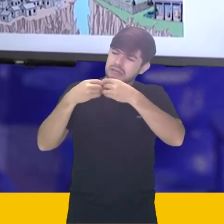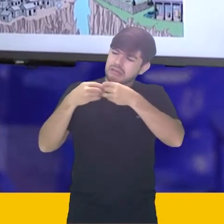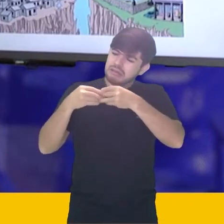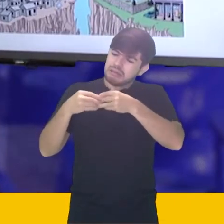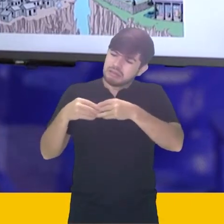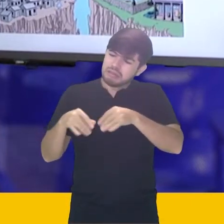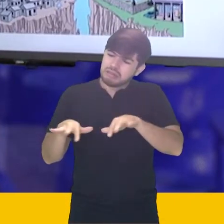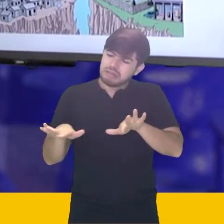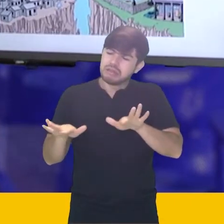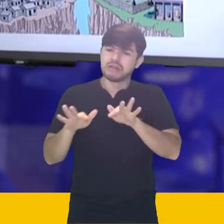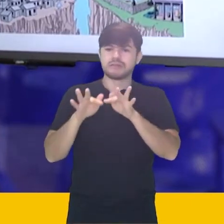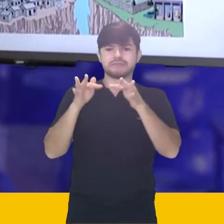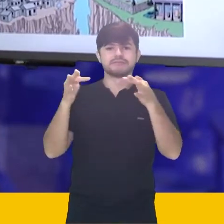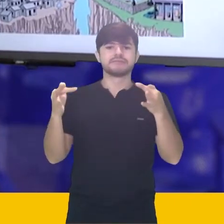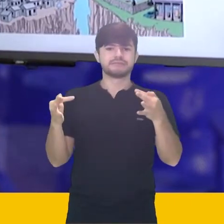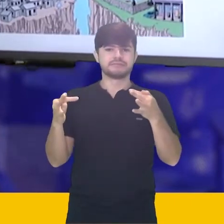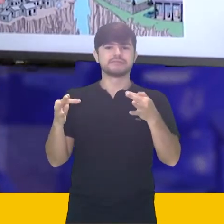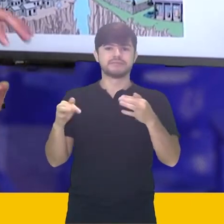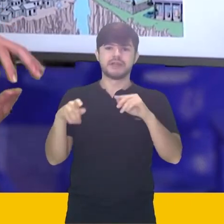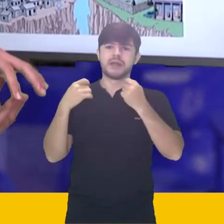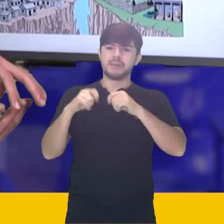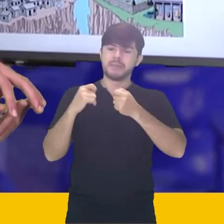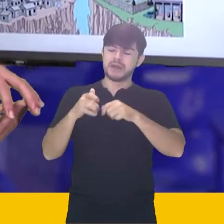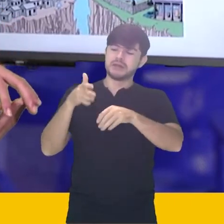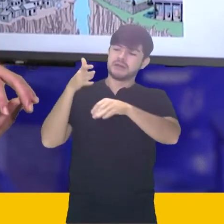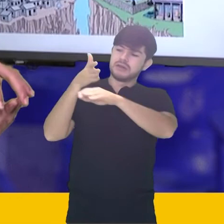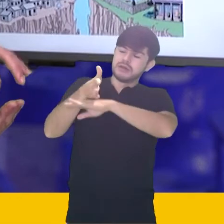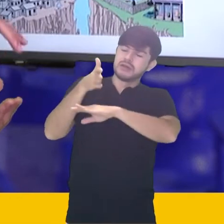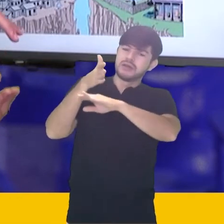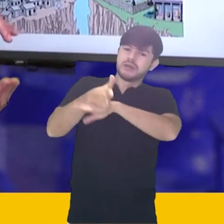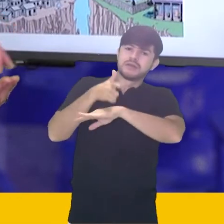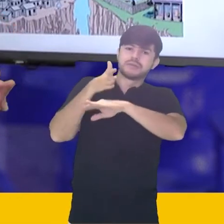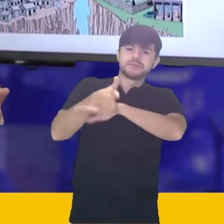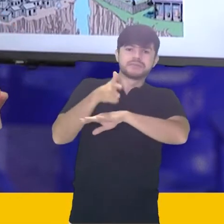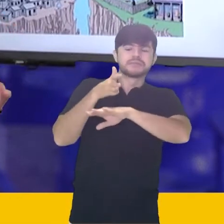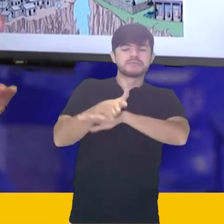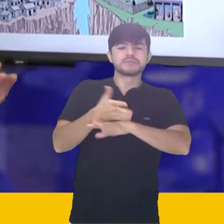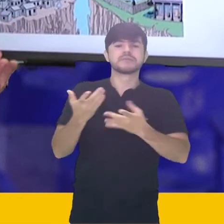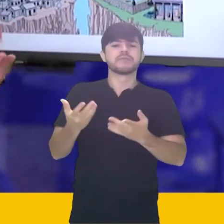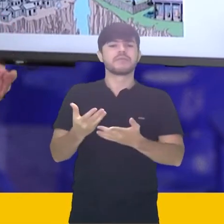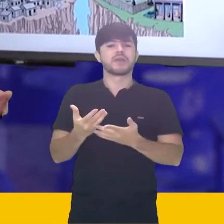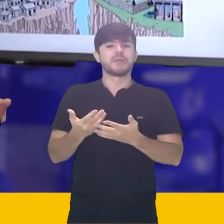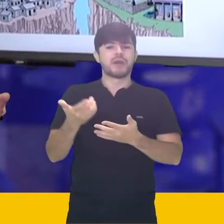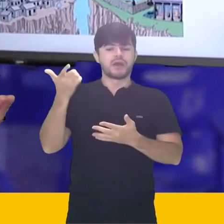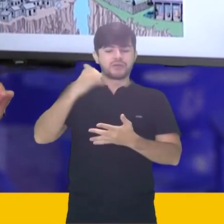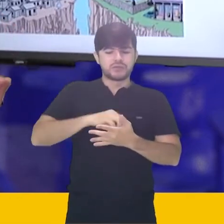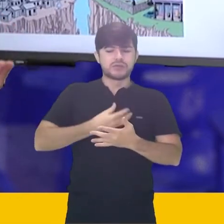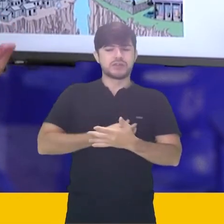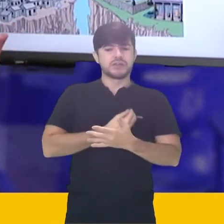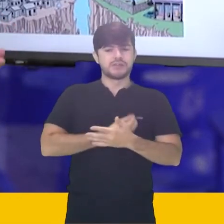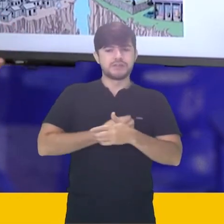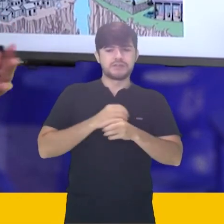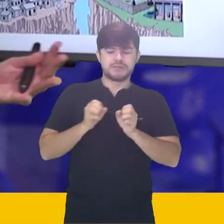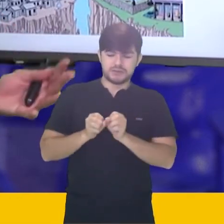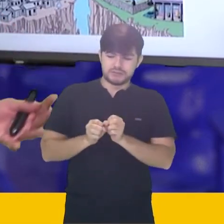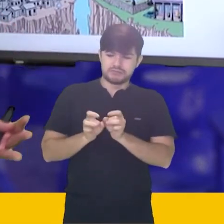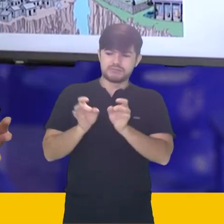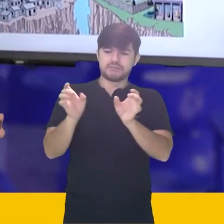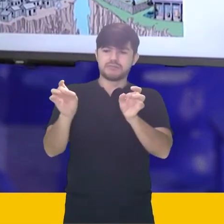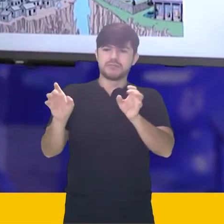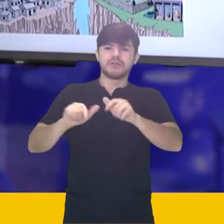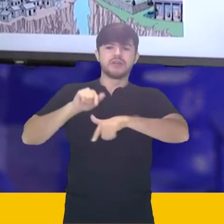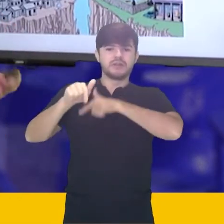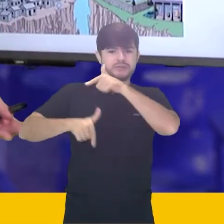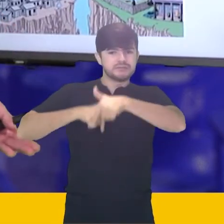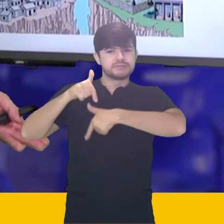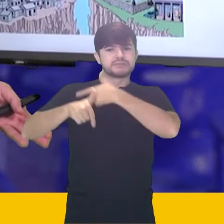naquele lugar, para fazer com que fique mais fácil para aquela empresa viver, né, se construir ali e se manter naquele